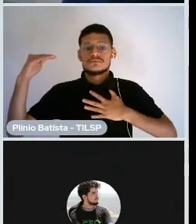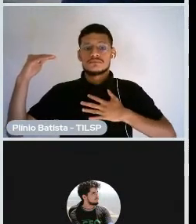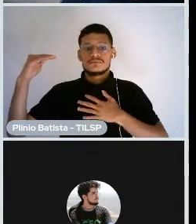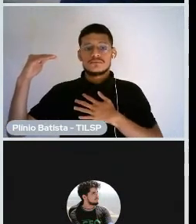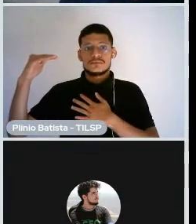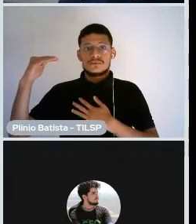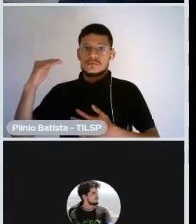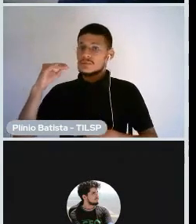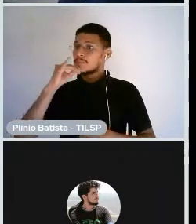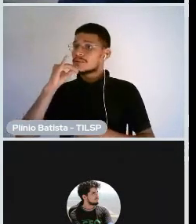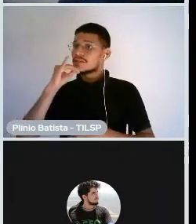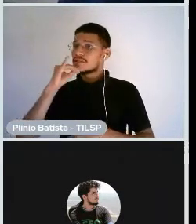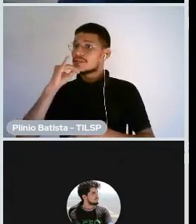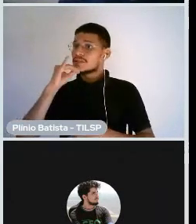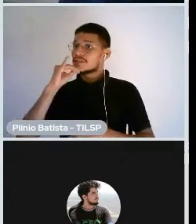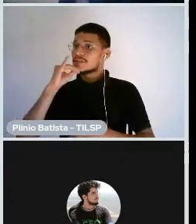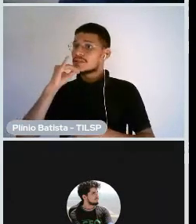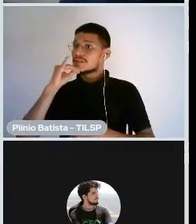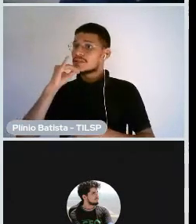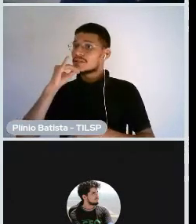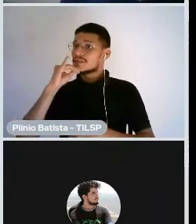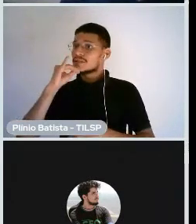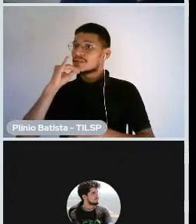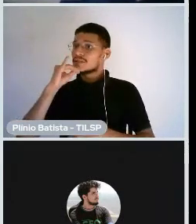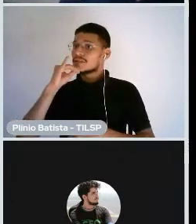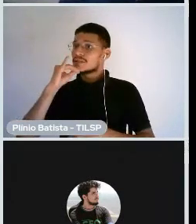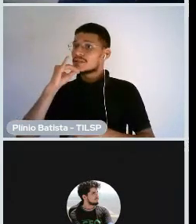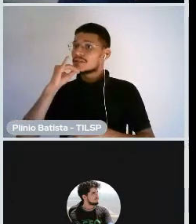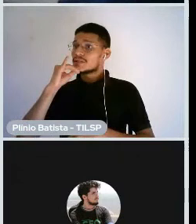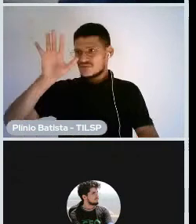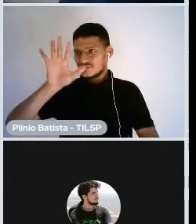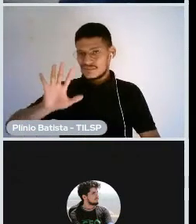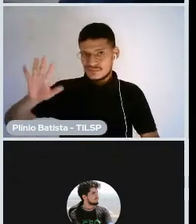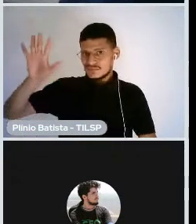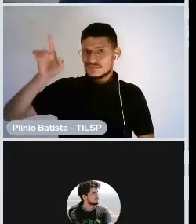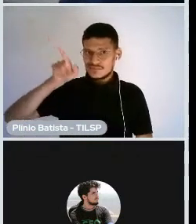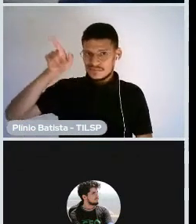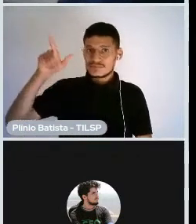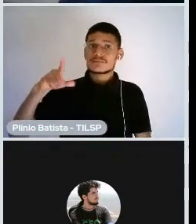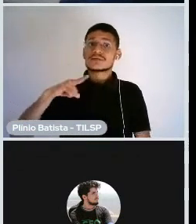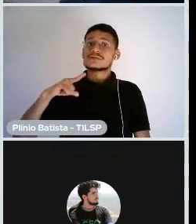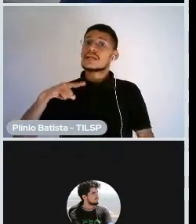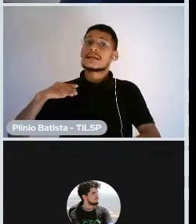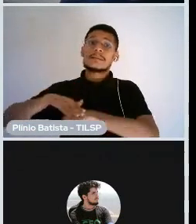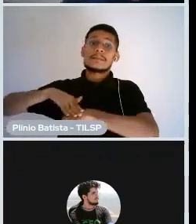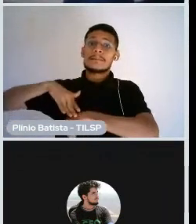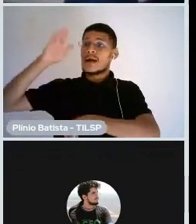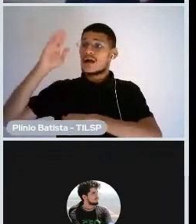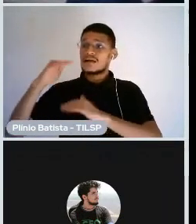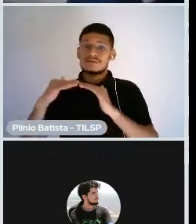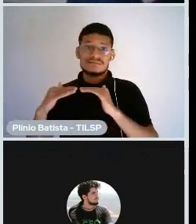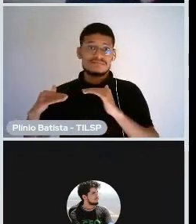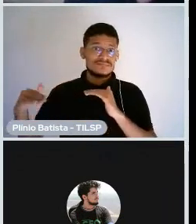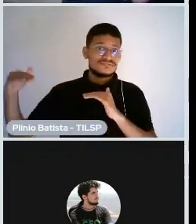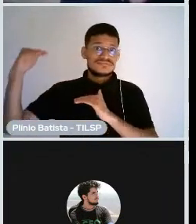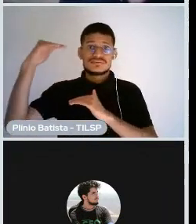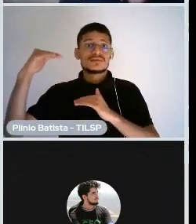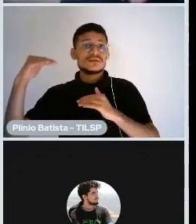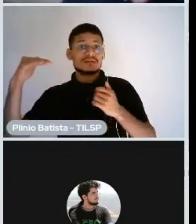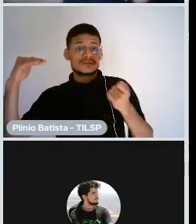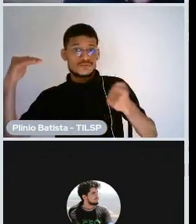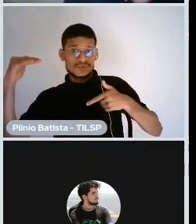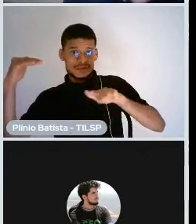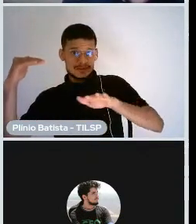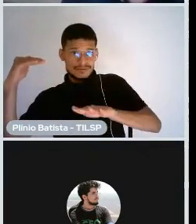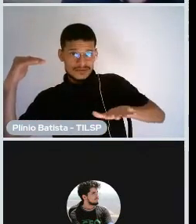os países de pessoas brancas e os europeus, por exemplo, tiveram muito mais vantagem do que os negros, por exemplo, na África.